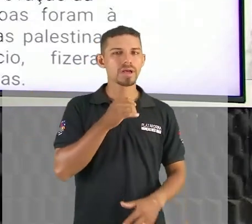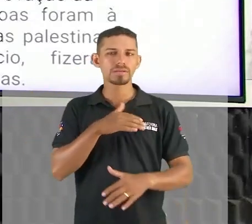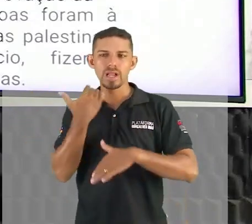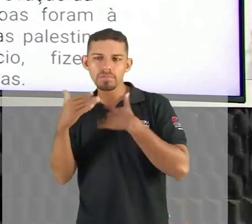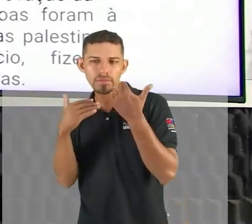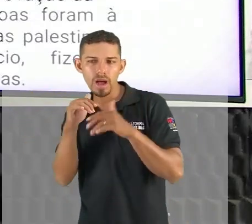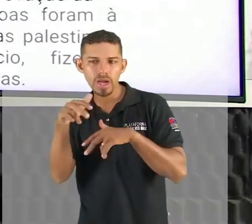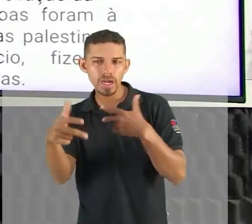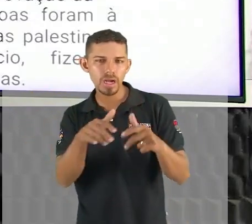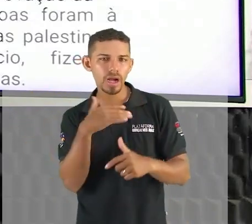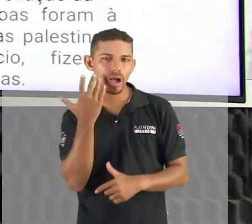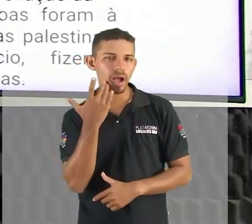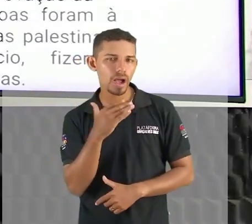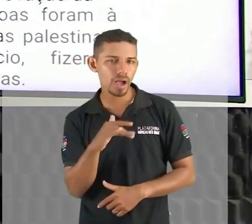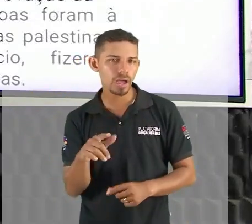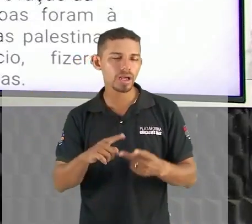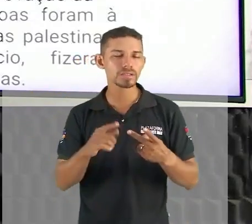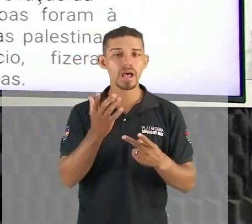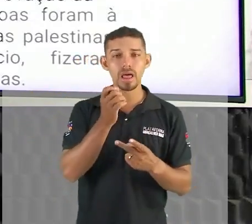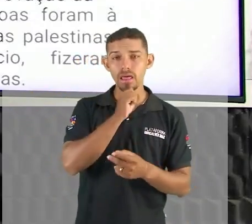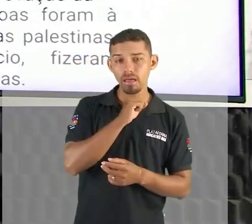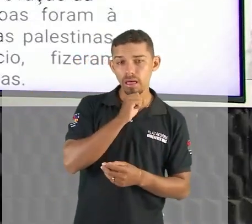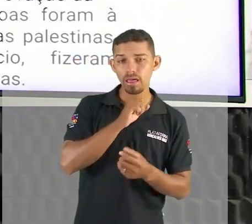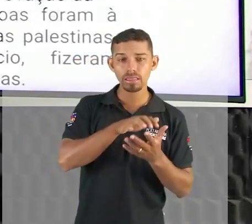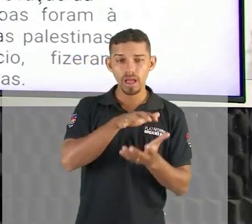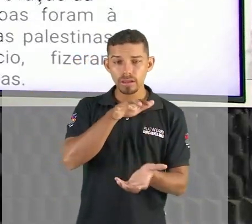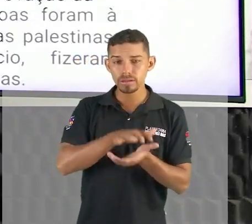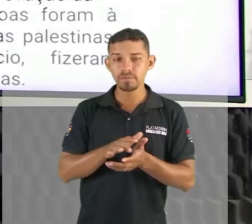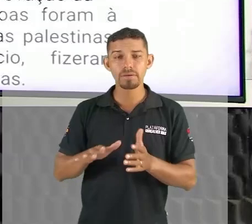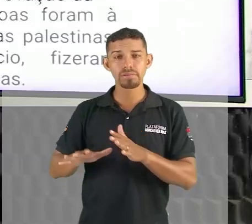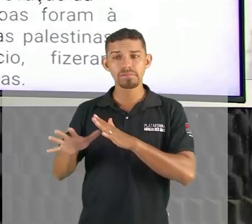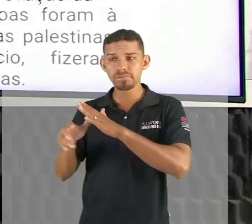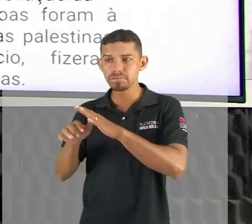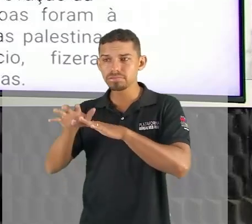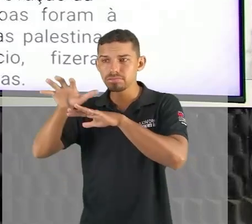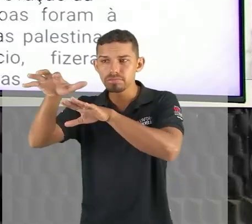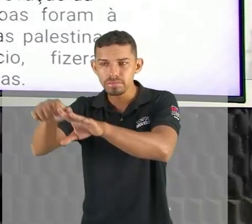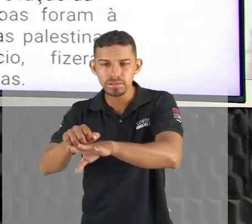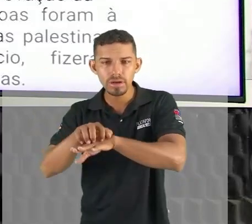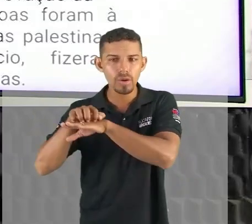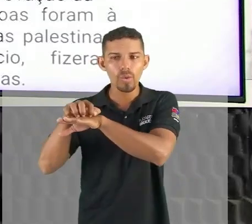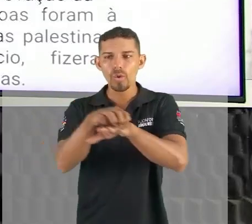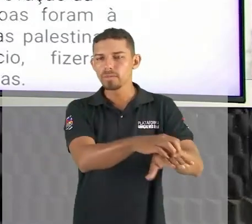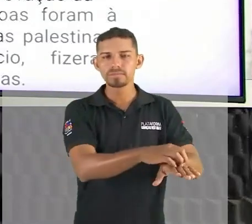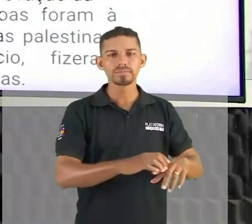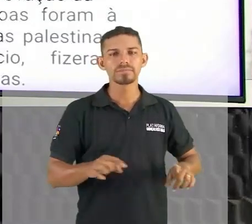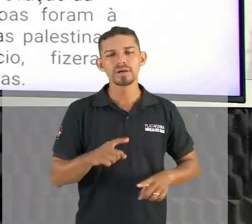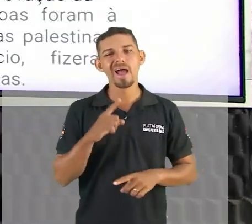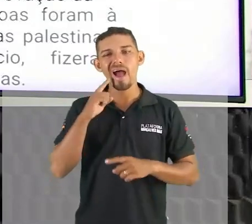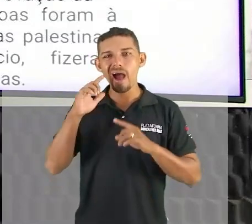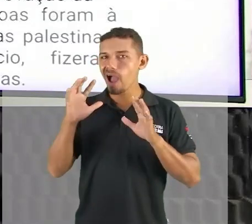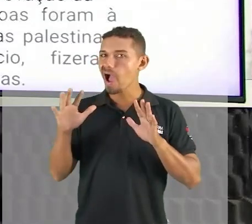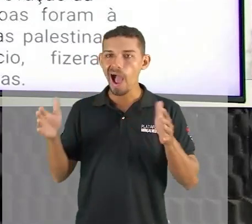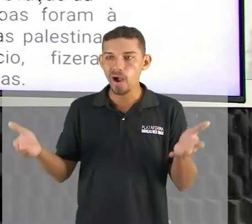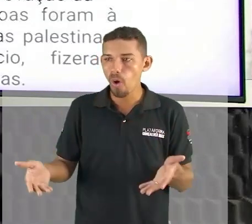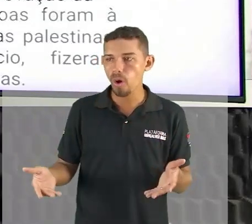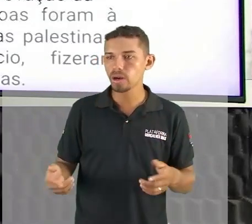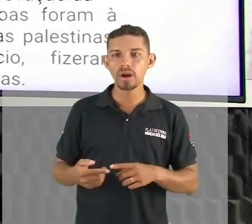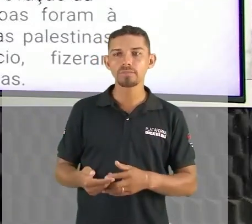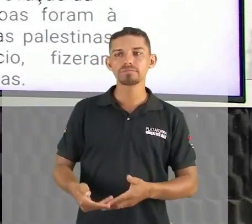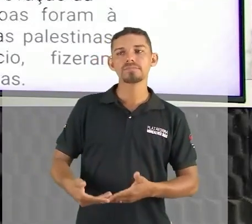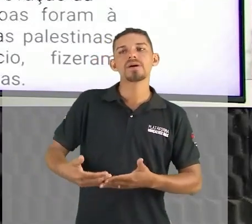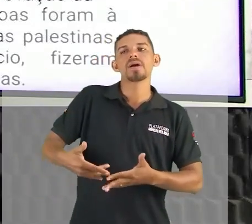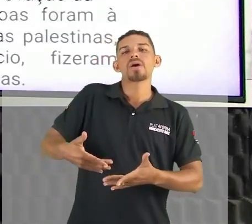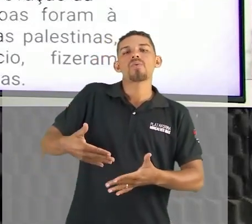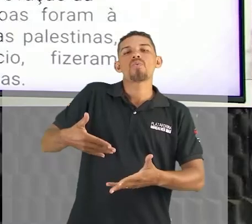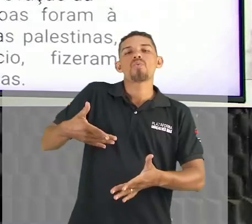crianças, de pessoas idosas, né, de sequestro, ou seja, uma tensão que não foi gerada agora, é uma tensão que